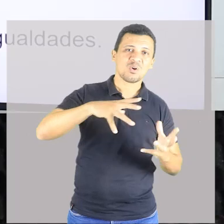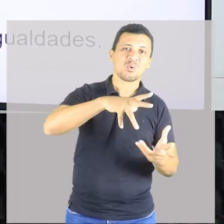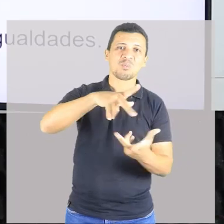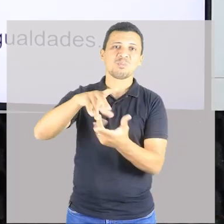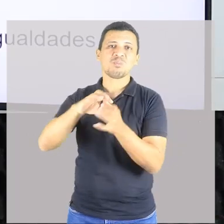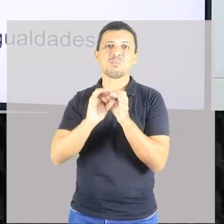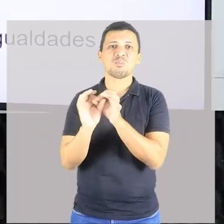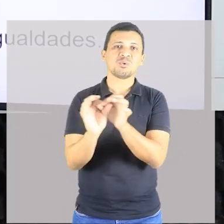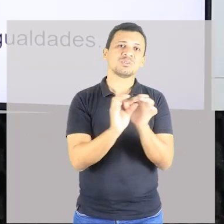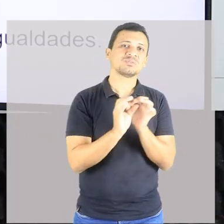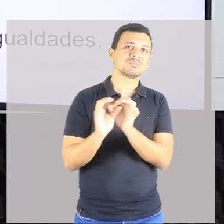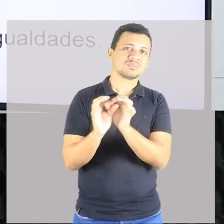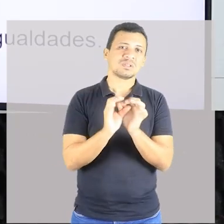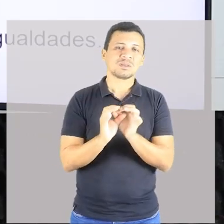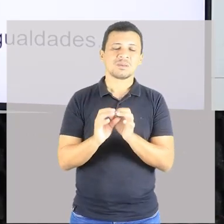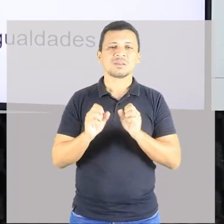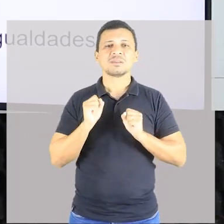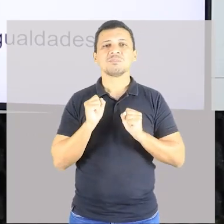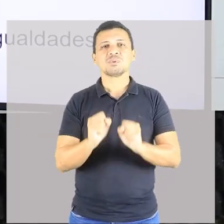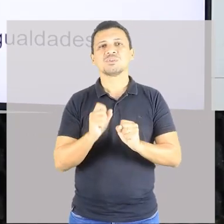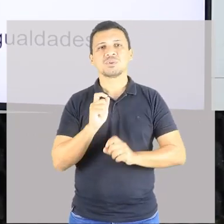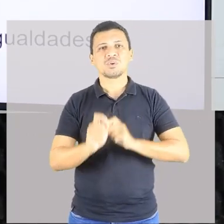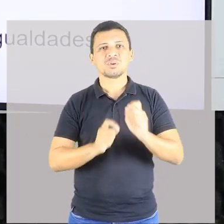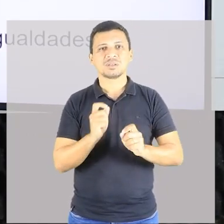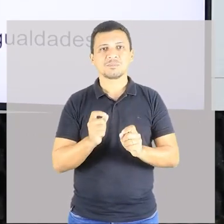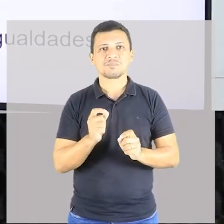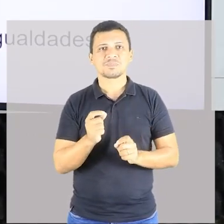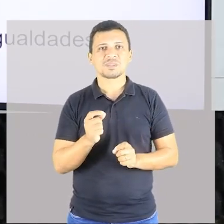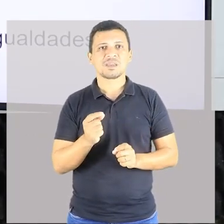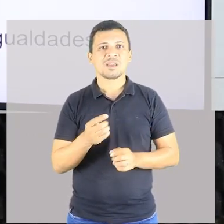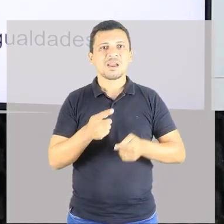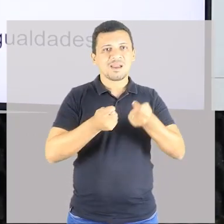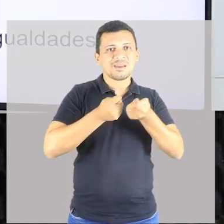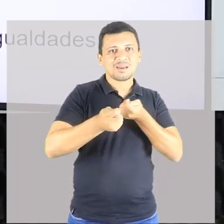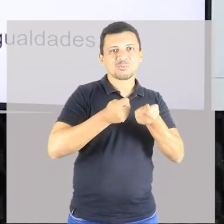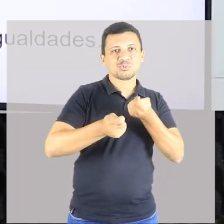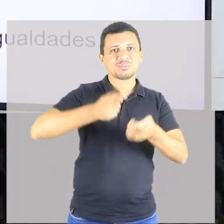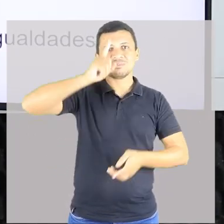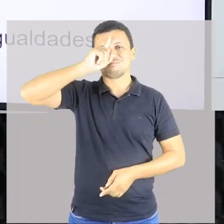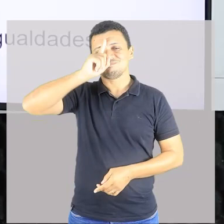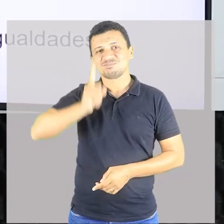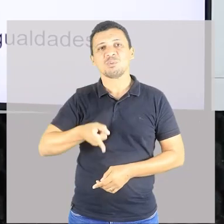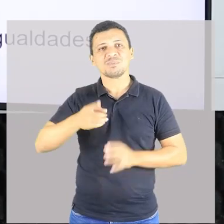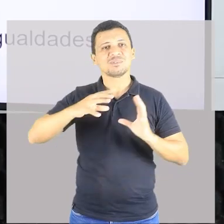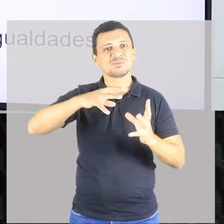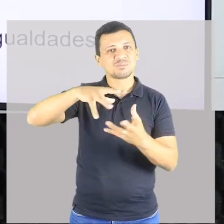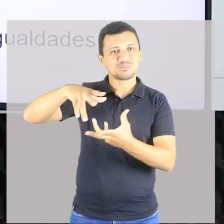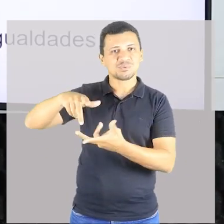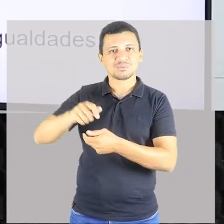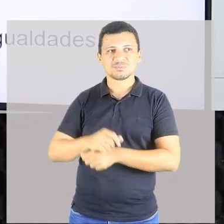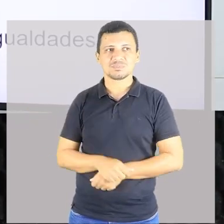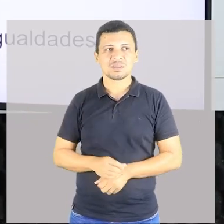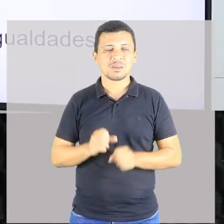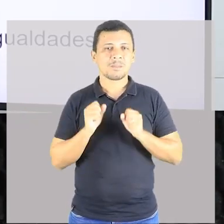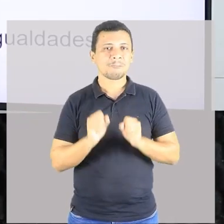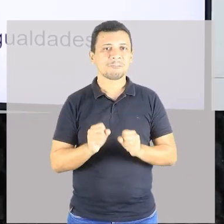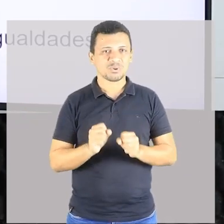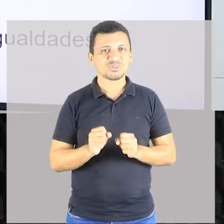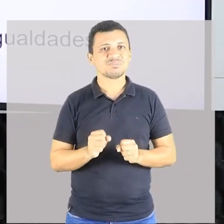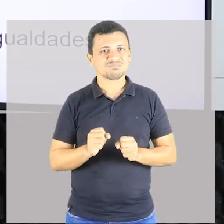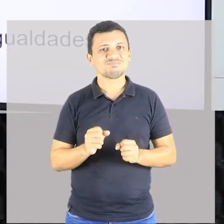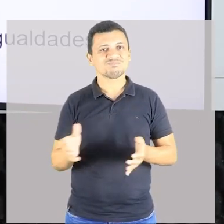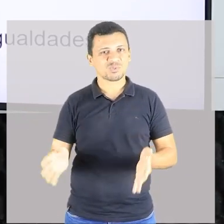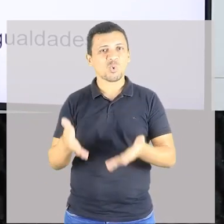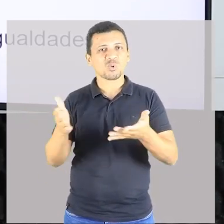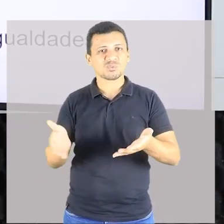também consolida, tá certo, a ideia das economias dominantes. Bacana? Então, a atenção pode contribuir para o